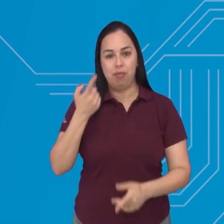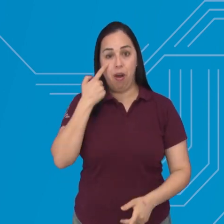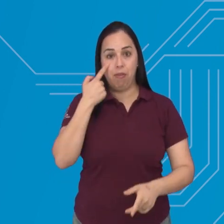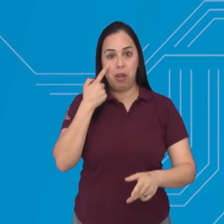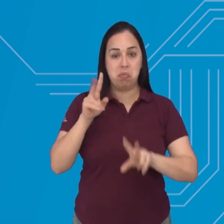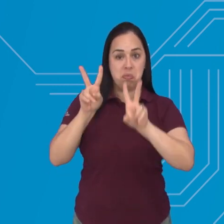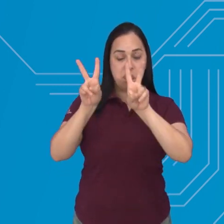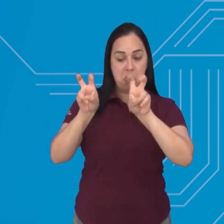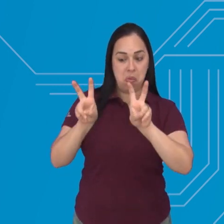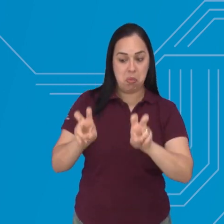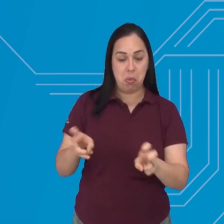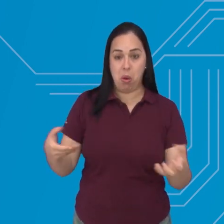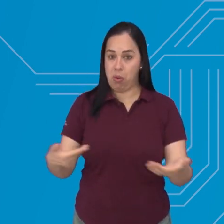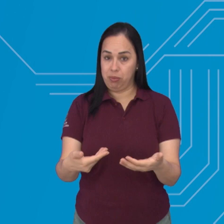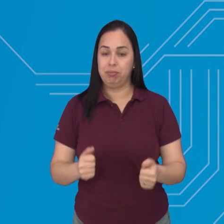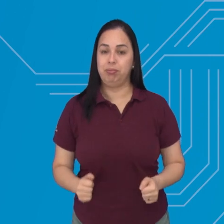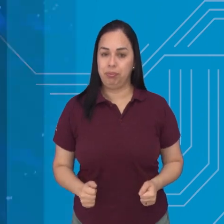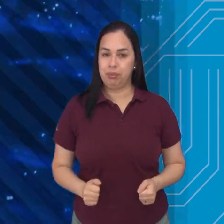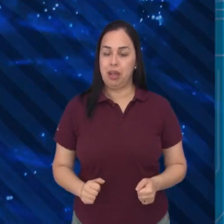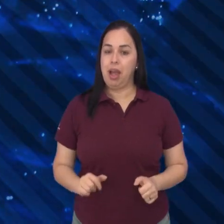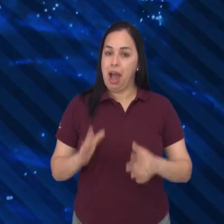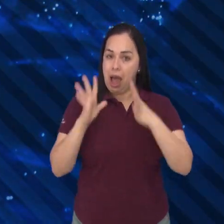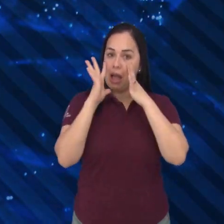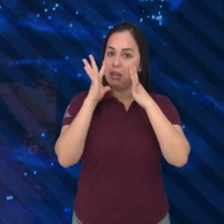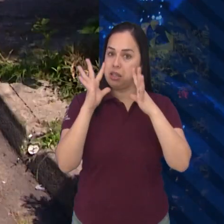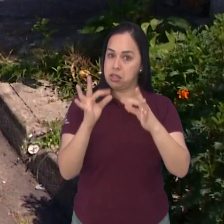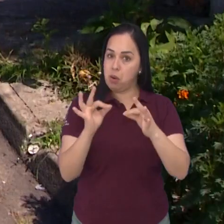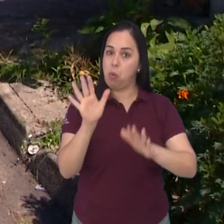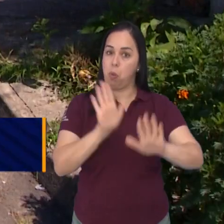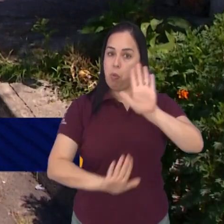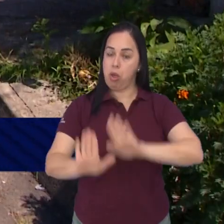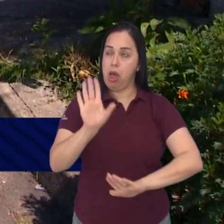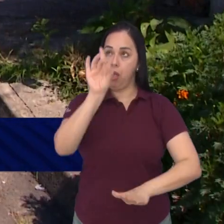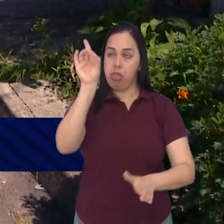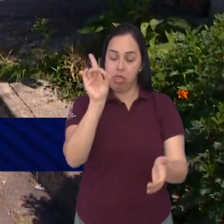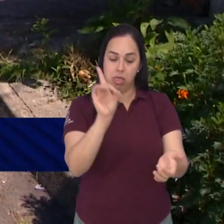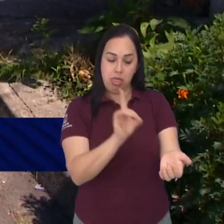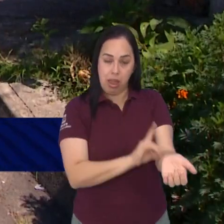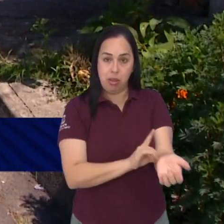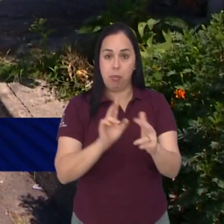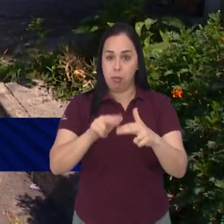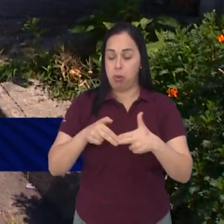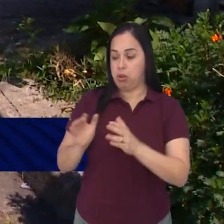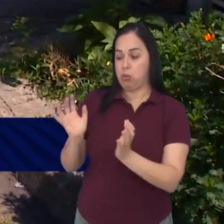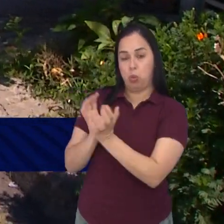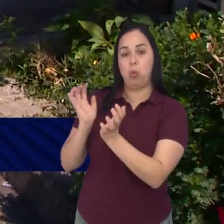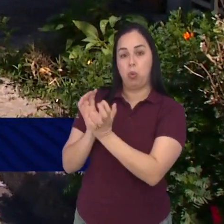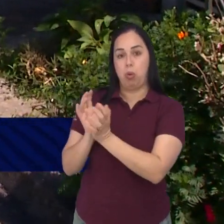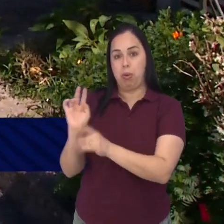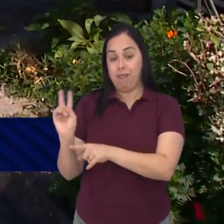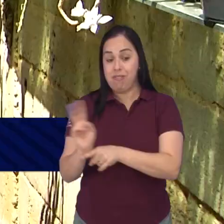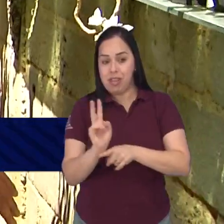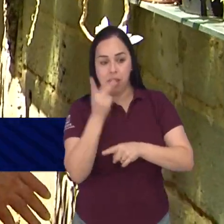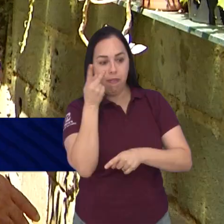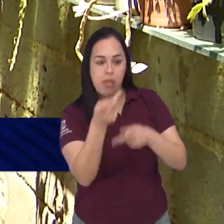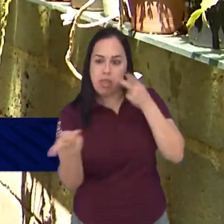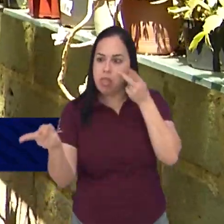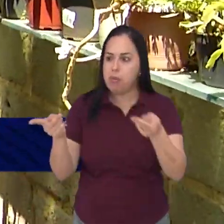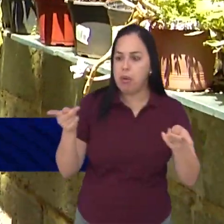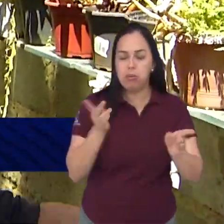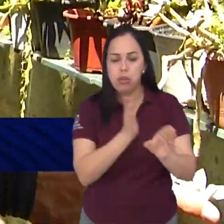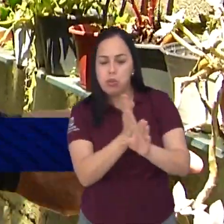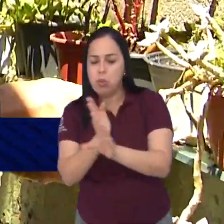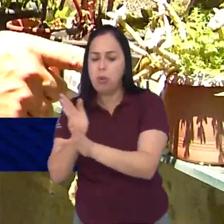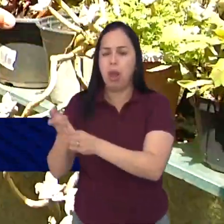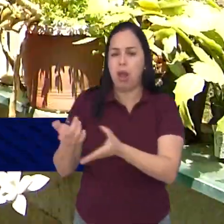cidade. Vamos aos destaques desta edição. Alerta para dengue. Agentes de combate a endemias visitam casas para mapear o